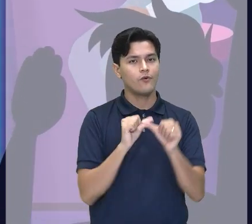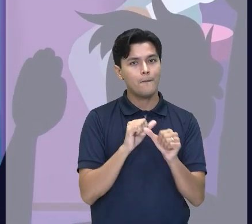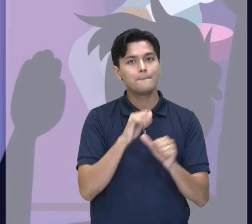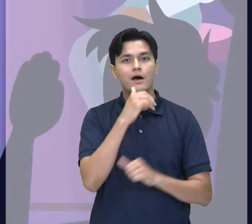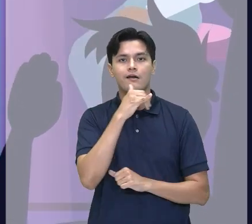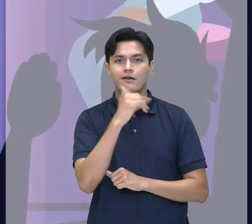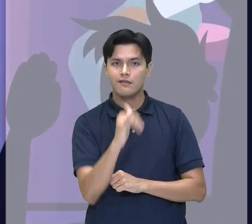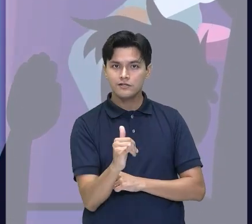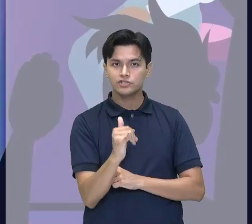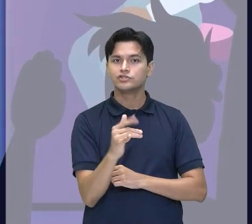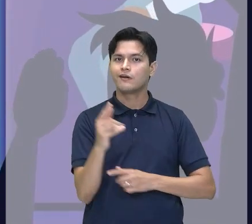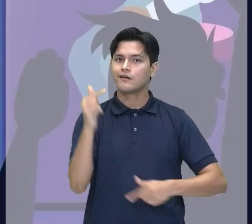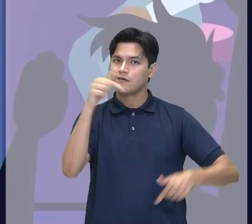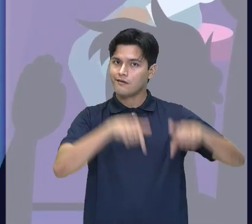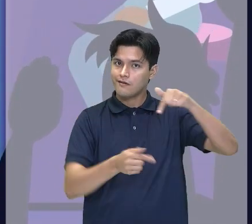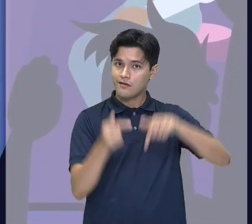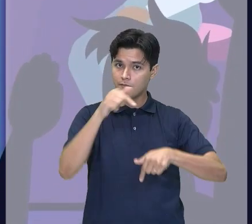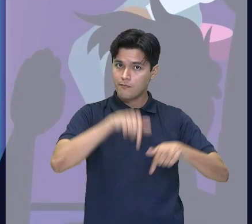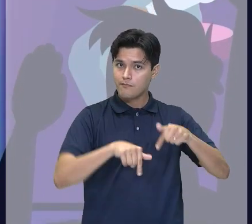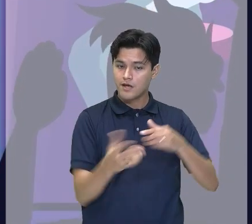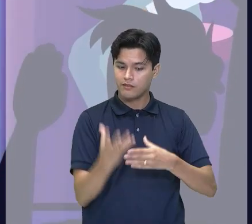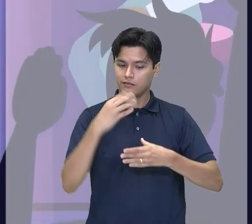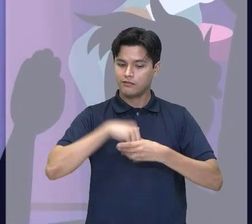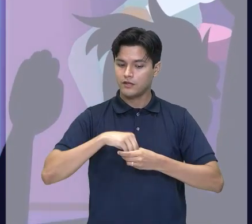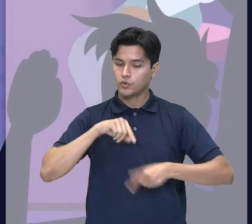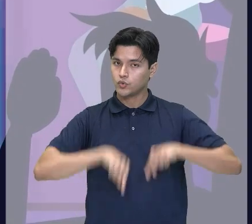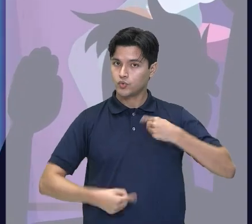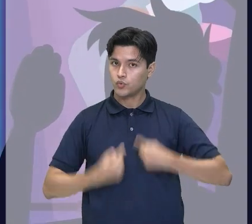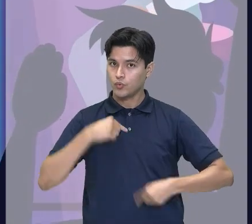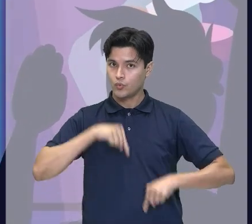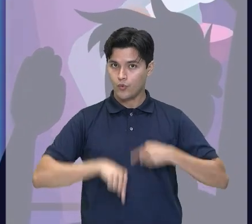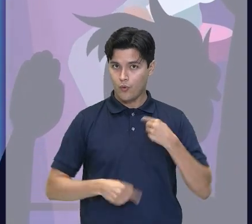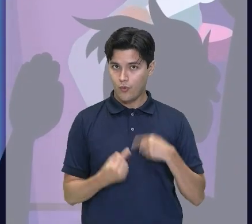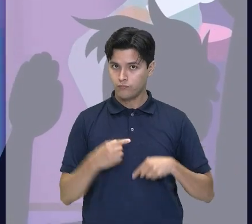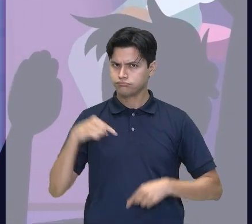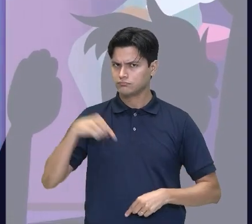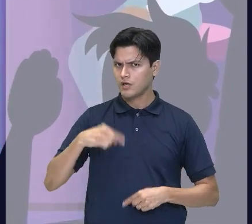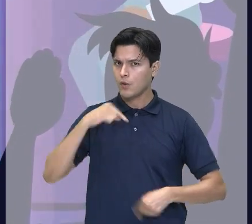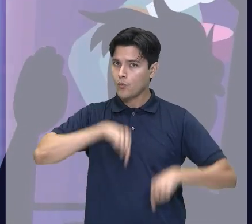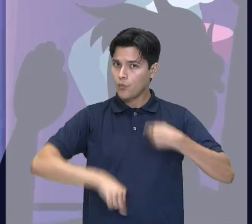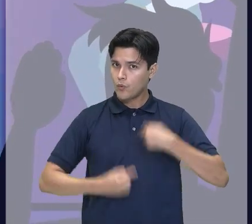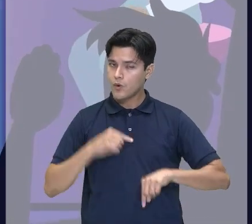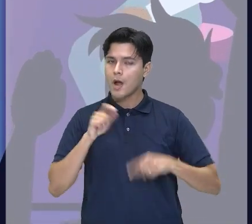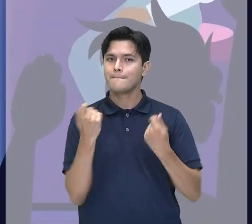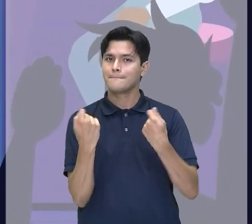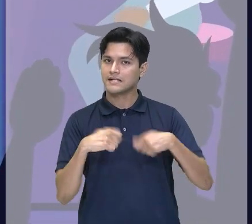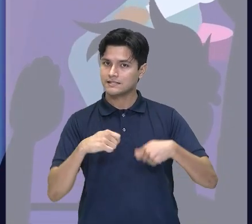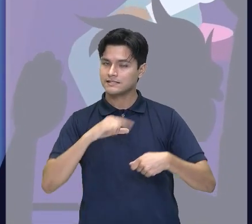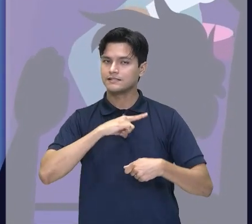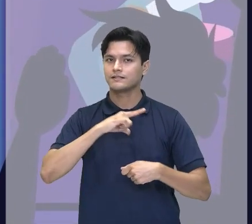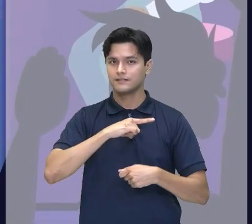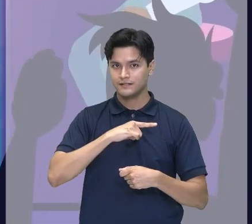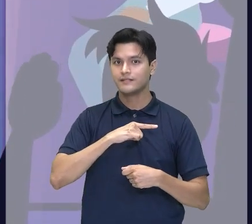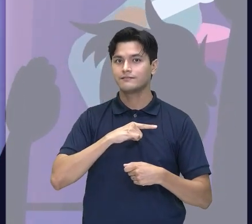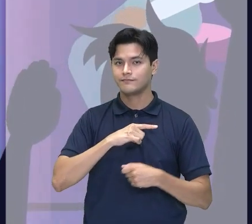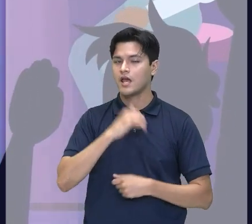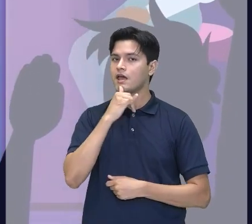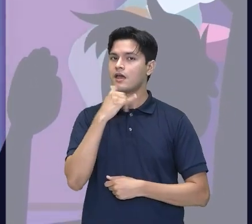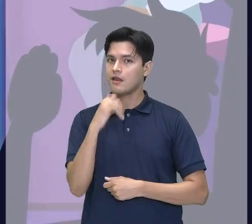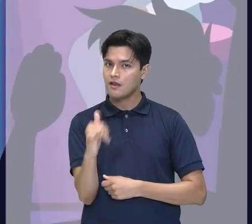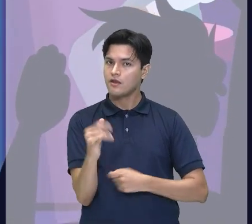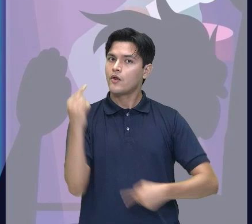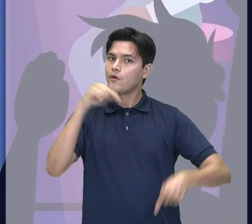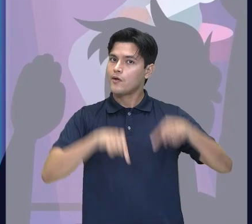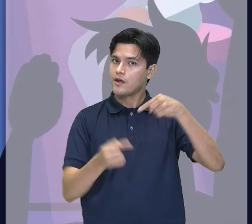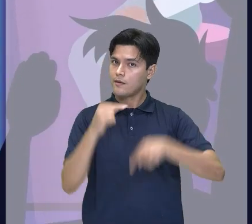nosso organismo. Para esse organismo funcionar, é necessário aí ter uma energia química que é proveniente dos